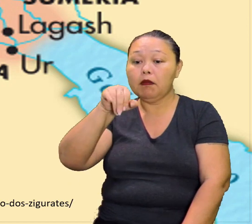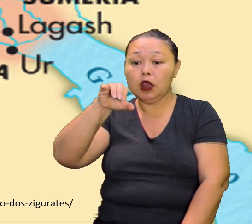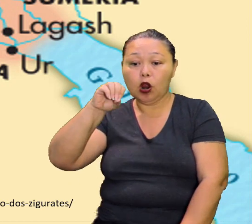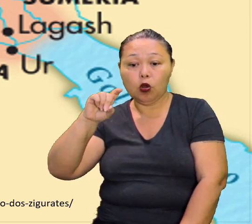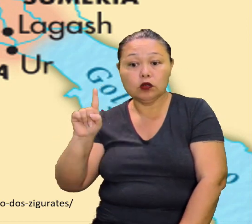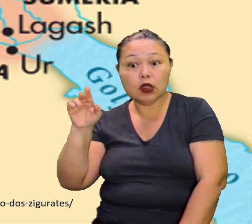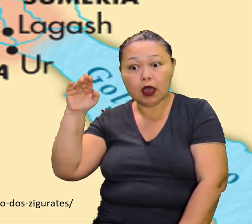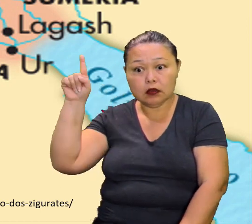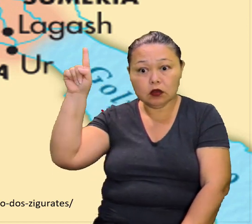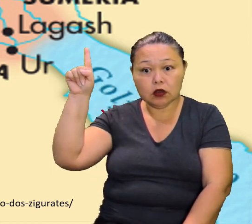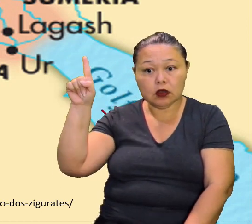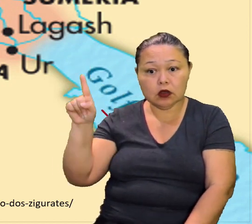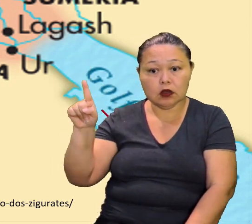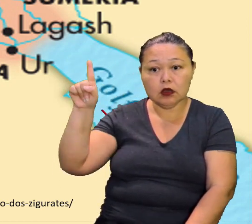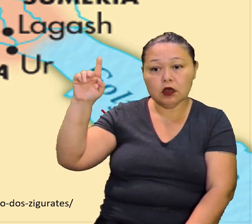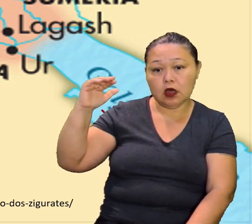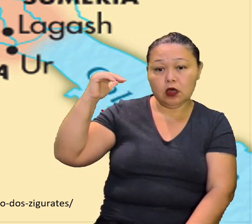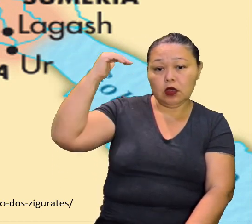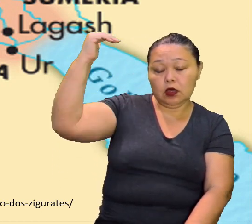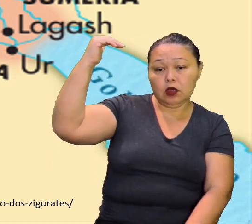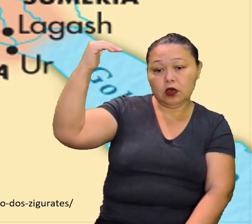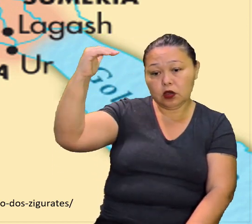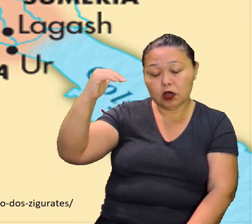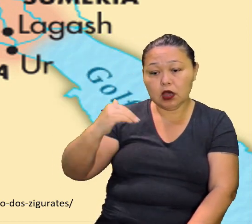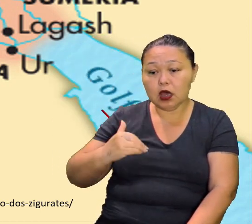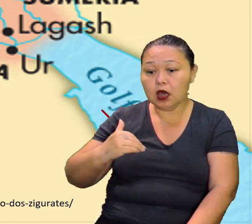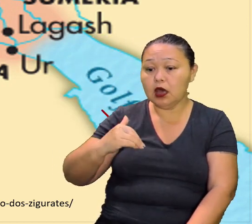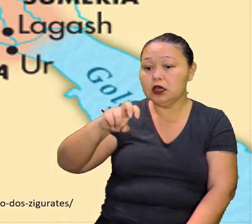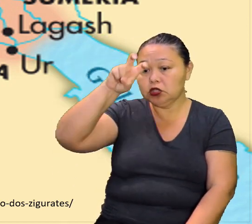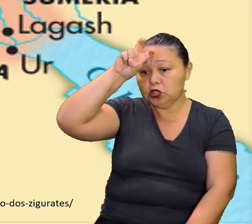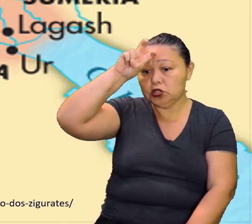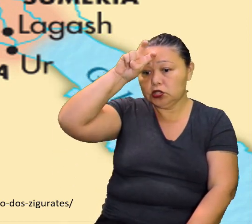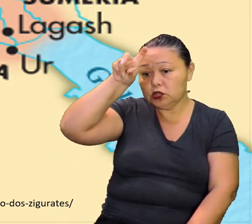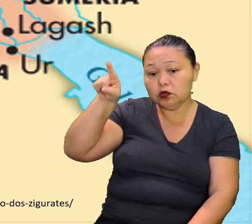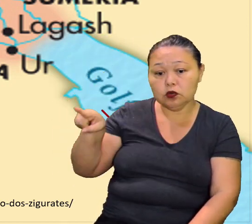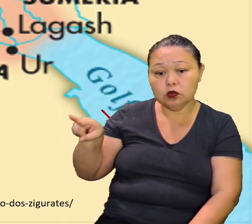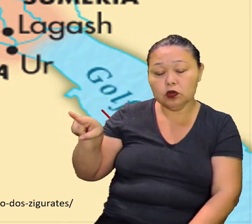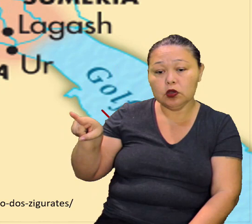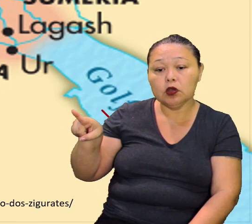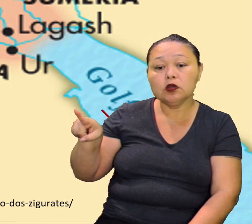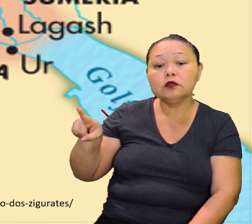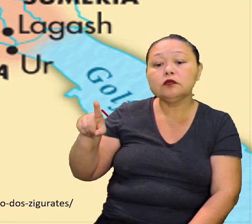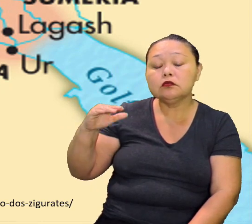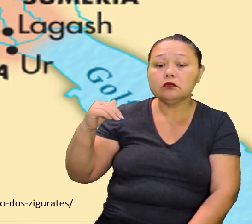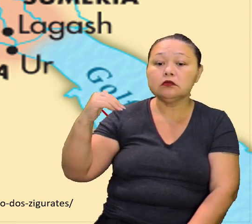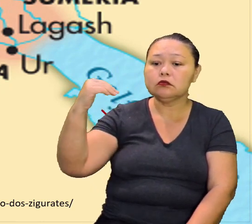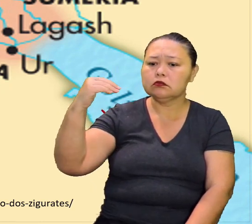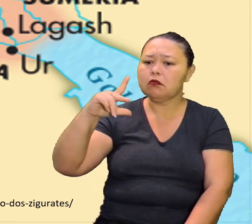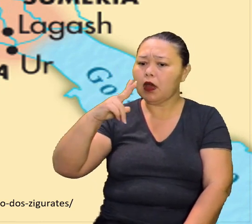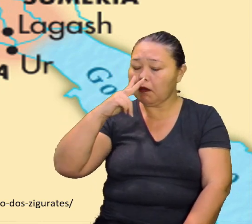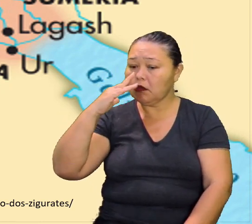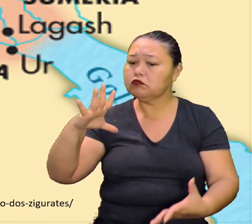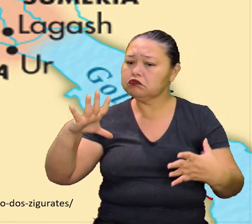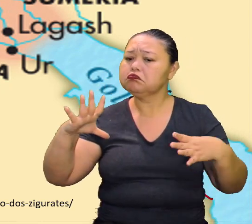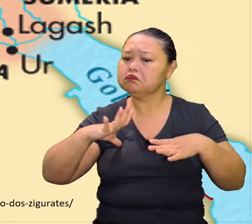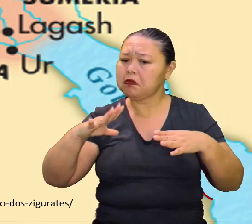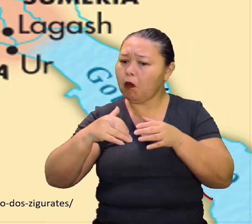Nessas regiões, Anatólia lá em cima, Egito aqui embaixo. Como se fossem grandes estados.